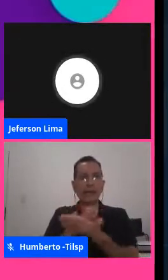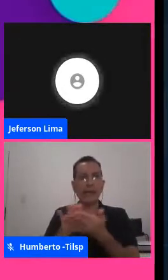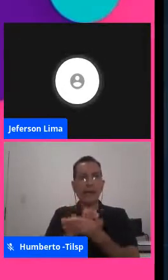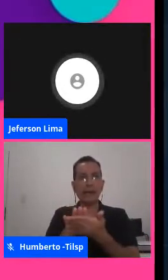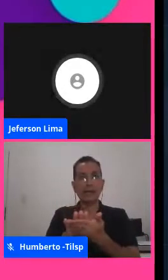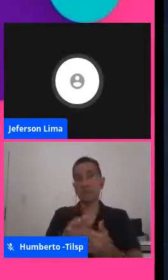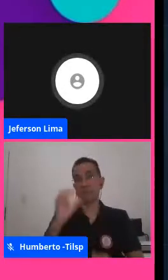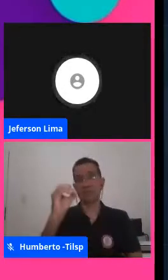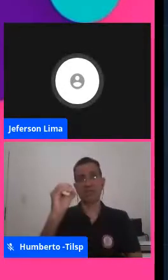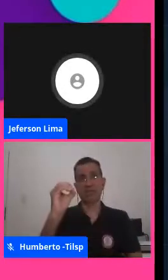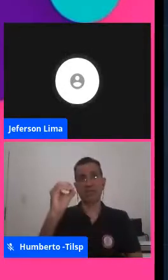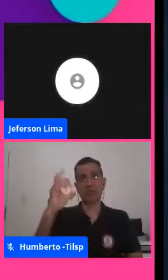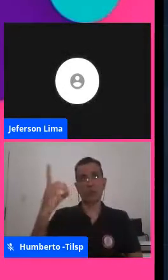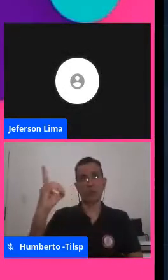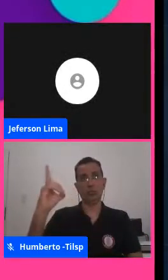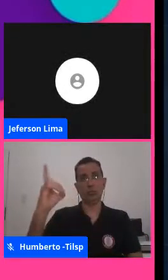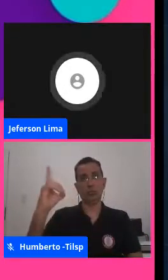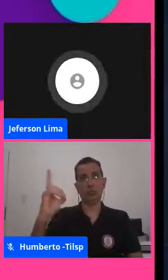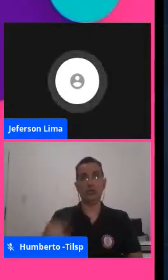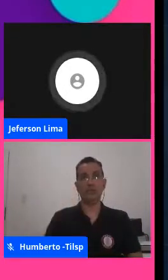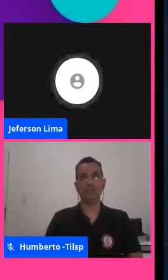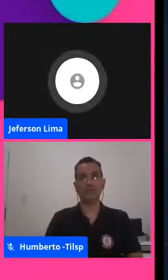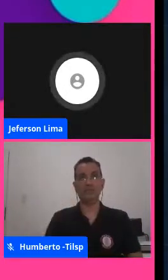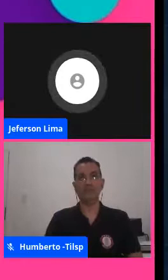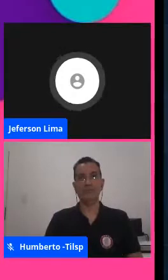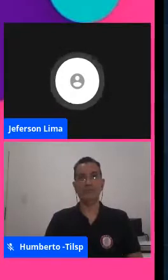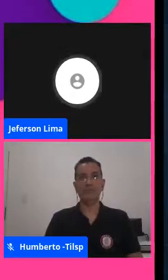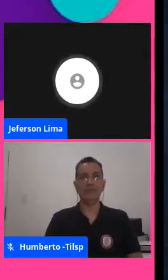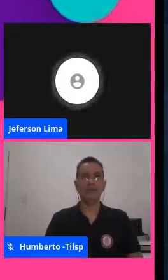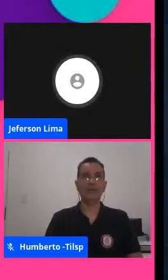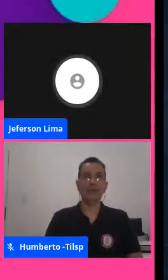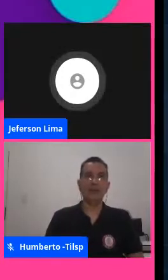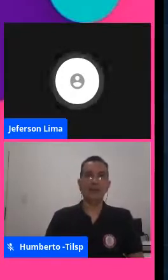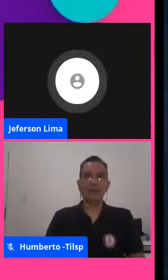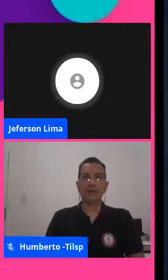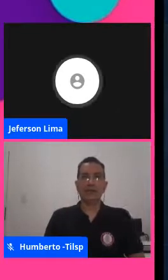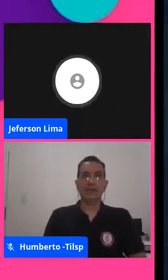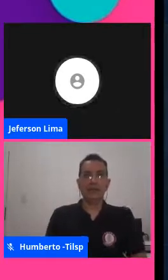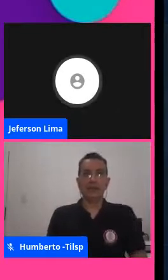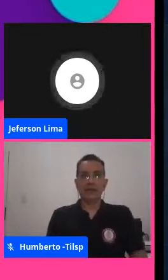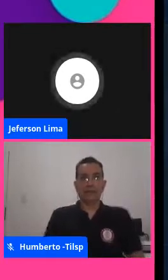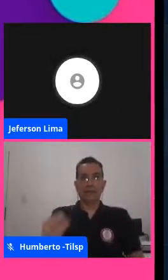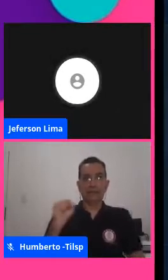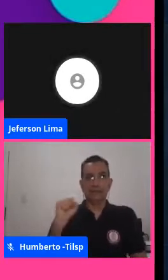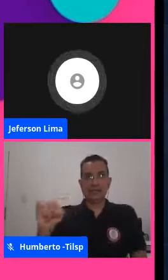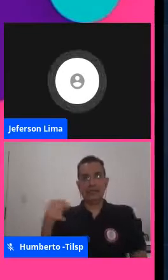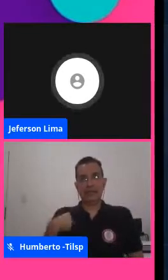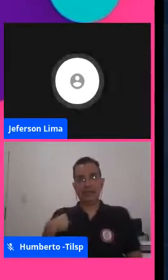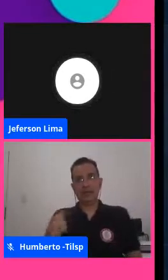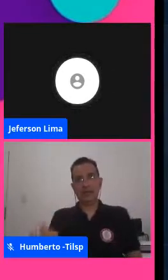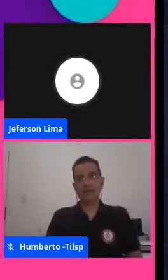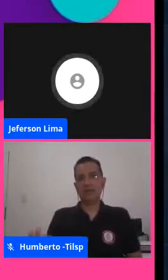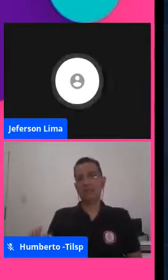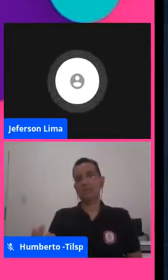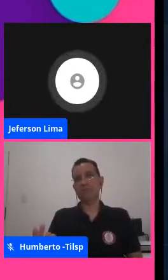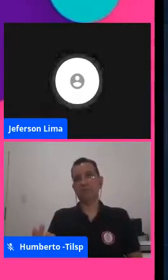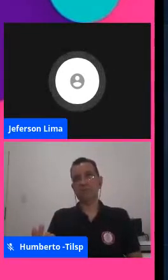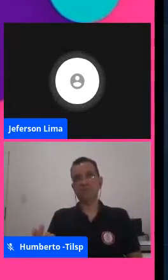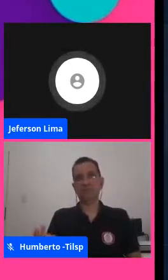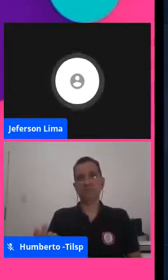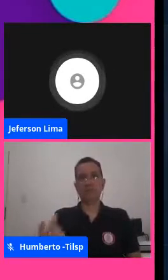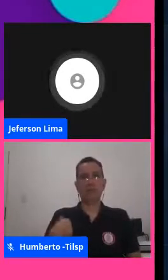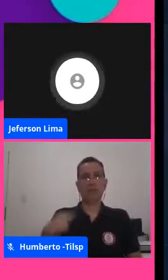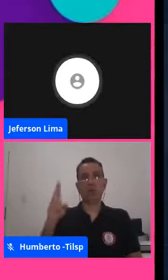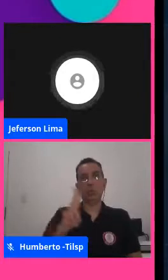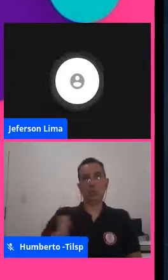que você é uma pessoa de verdade e não uma máquina. Porque imagine aí, né? Se eu tenho uma máquina, né? Se eu tenho vários tipos de usuário que não